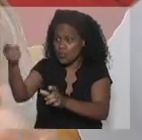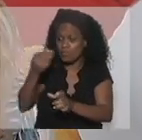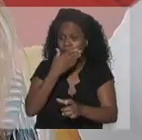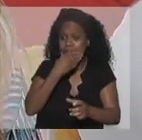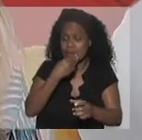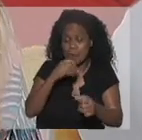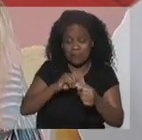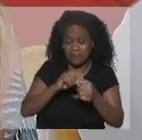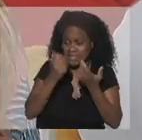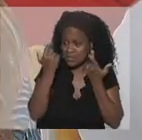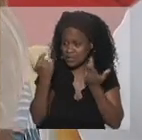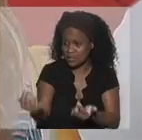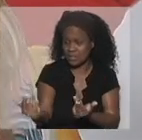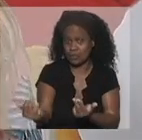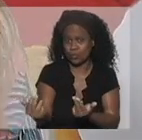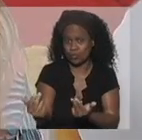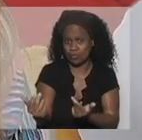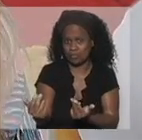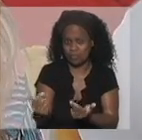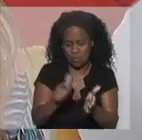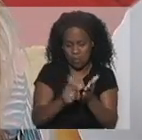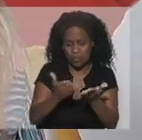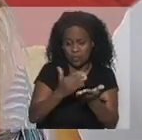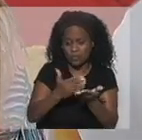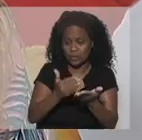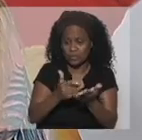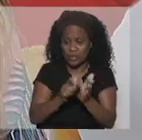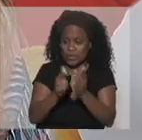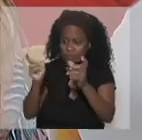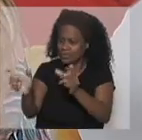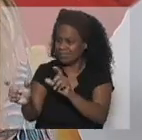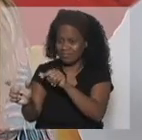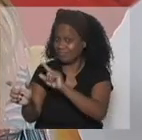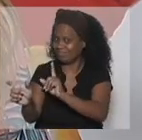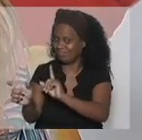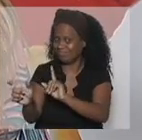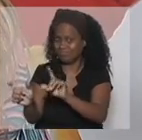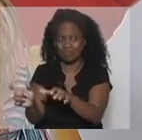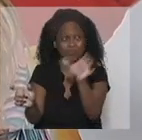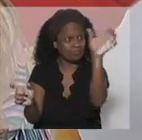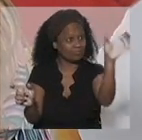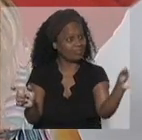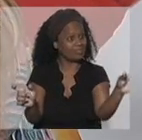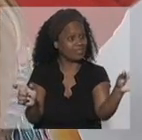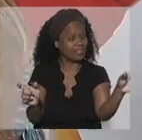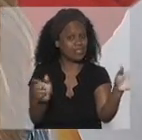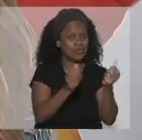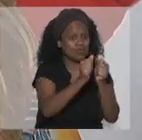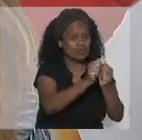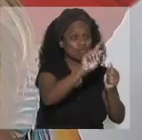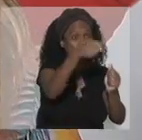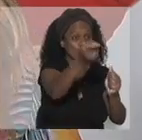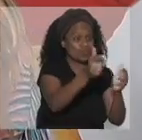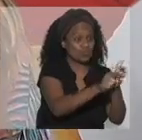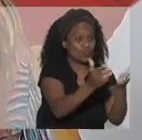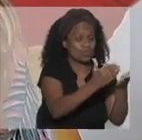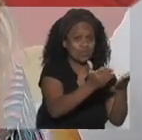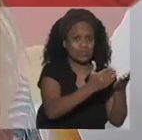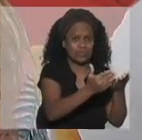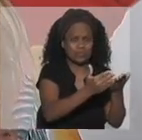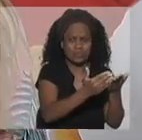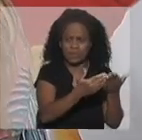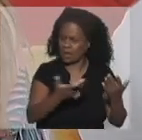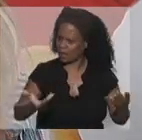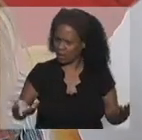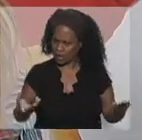Hornby, que fala também sobre relacionamentos masculinos, o livro dele está na seção de ficção. Quer dizer, é